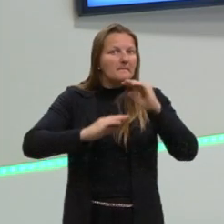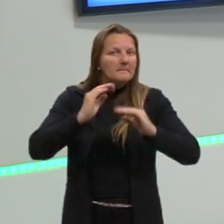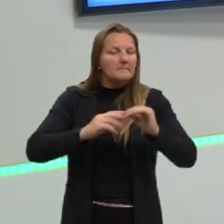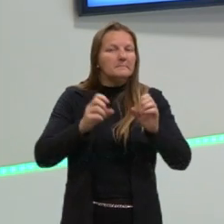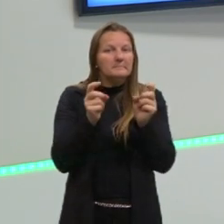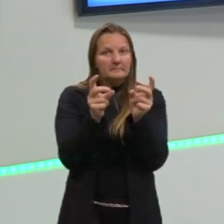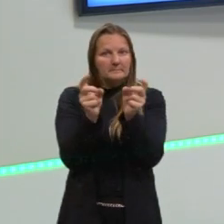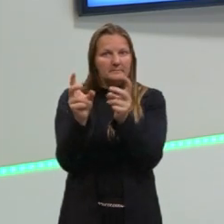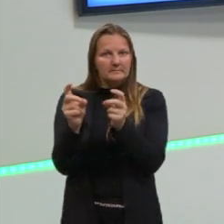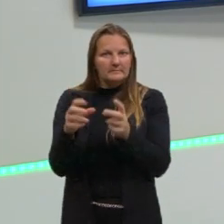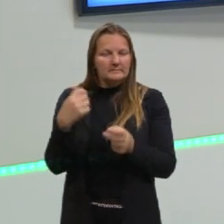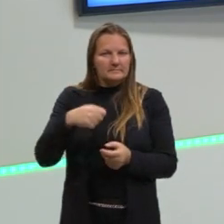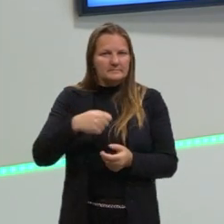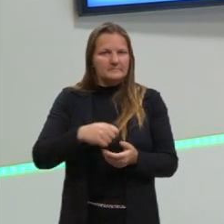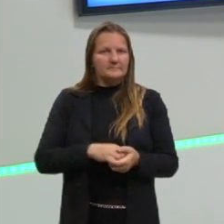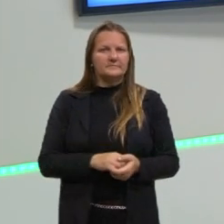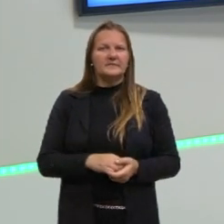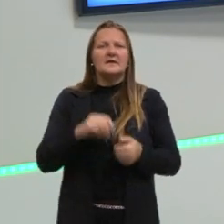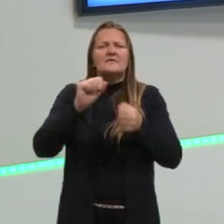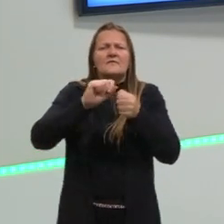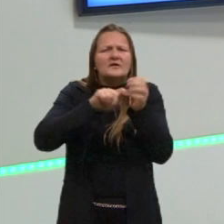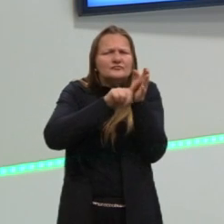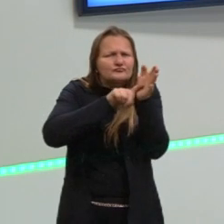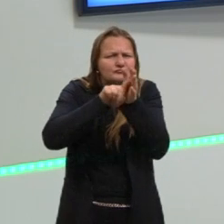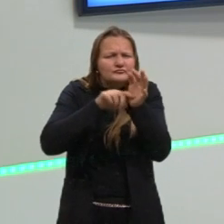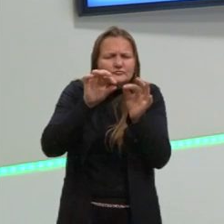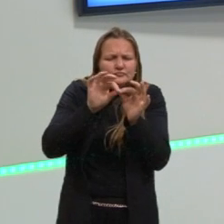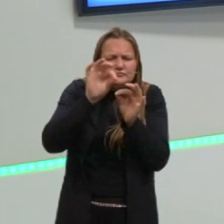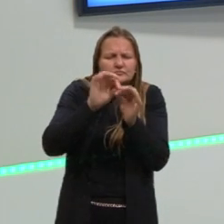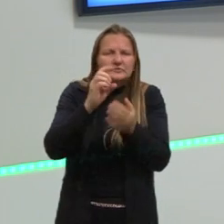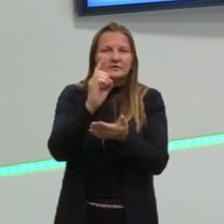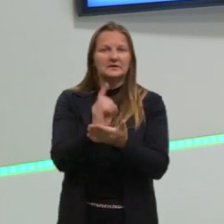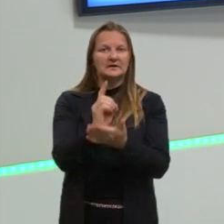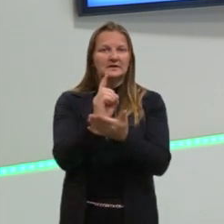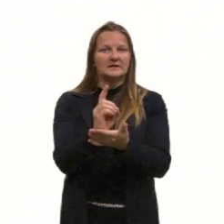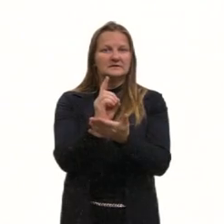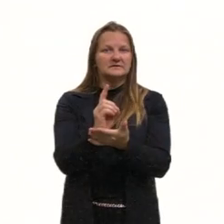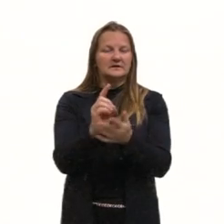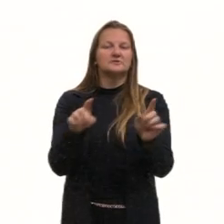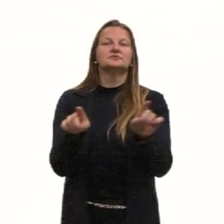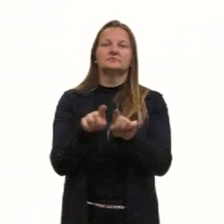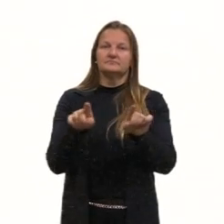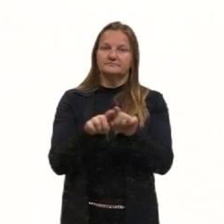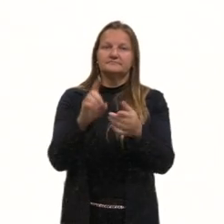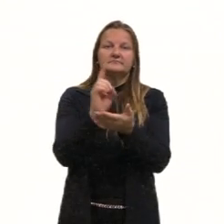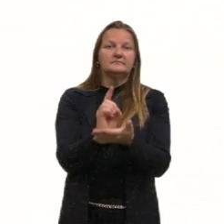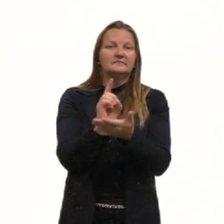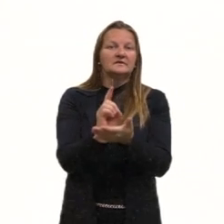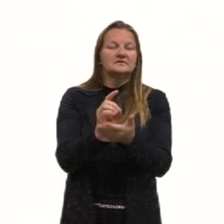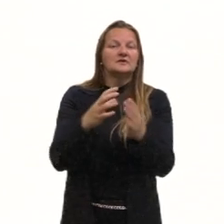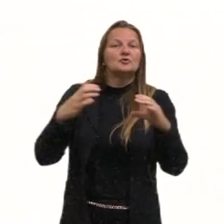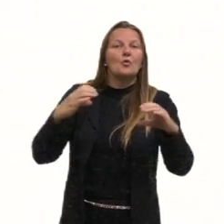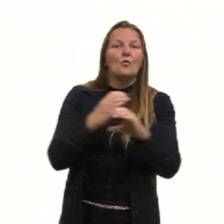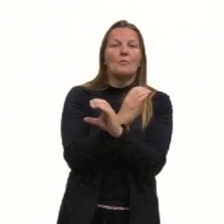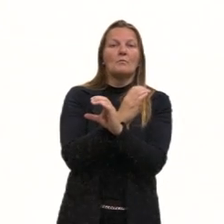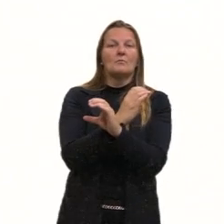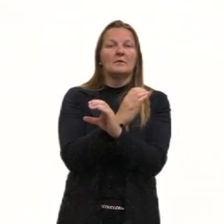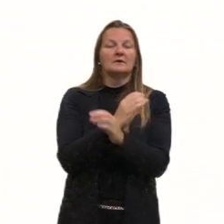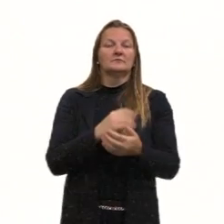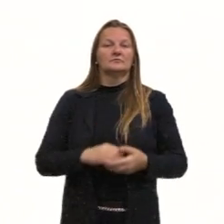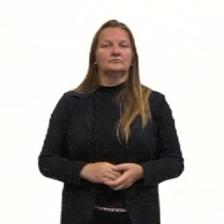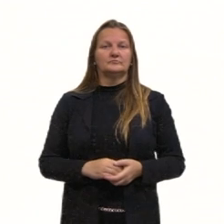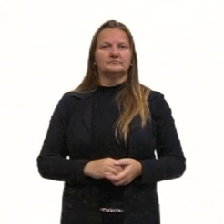vendido quando eu faço uma medição de densidade do comprimido da mesma coisa eu vou ter a densidade de um todo do comprimido